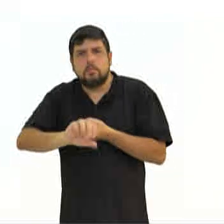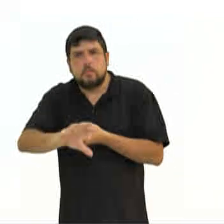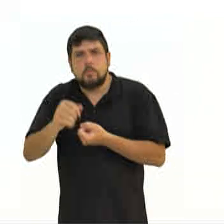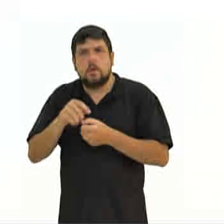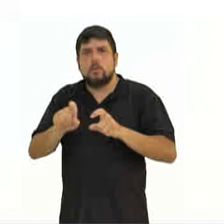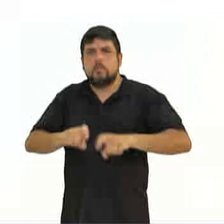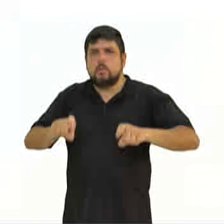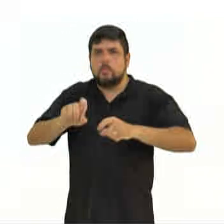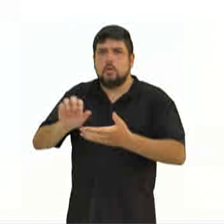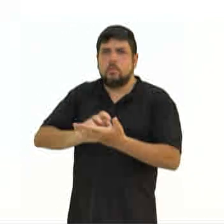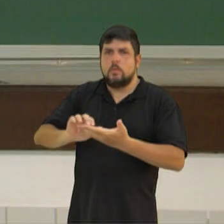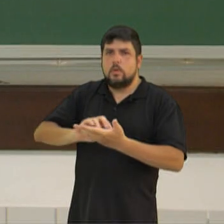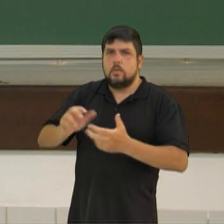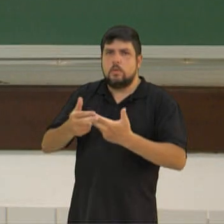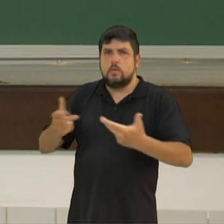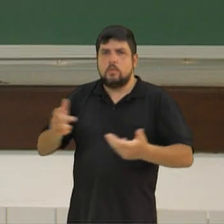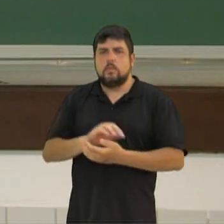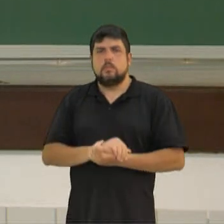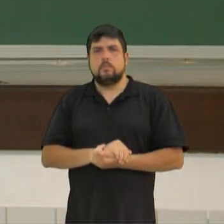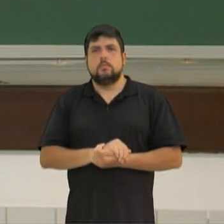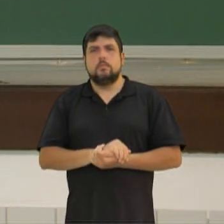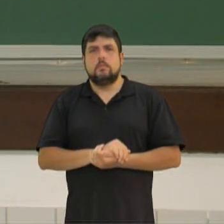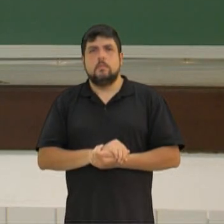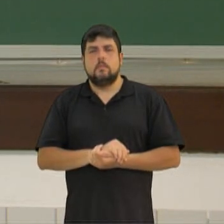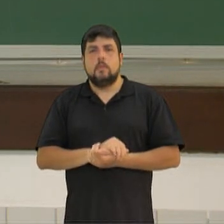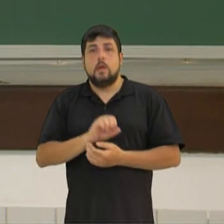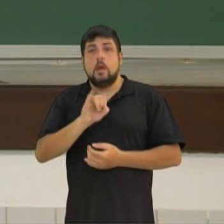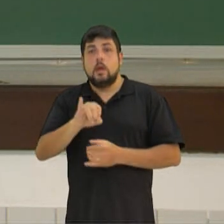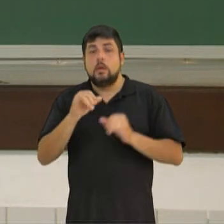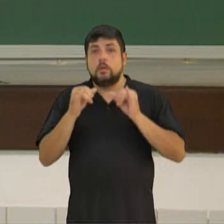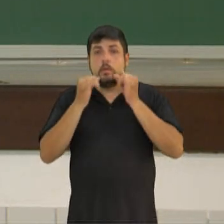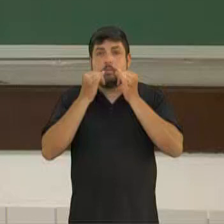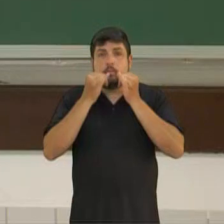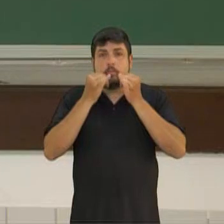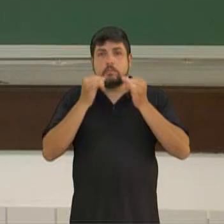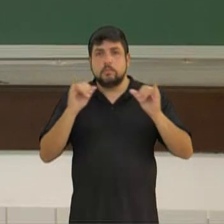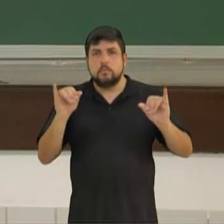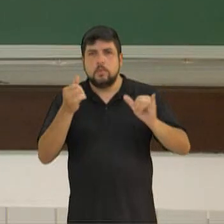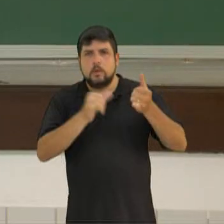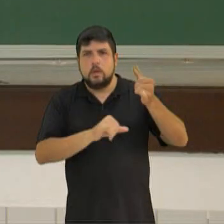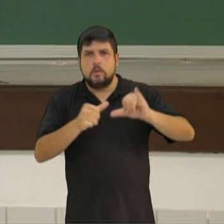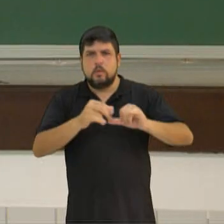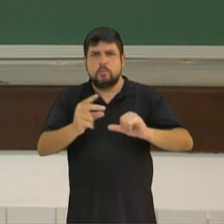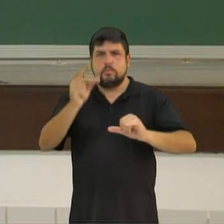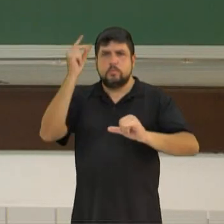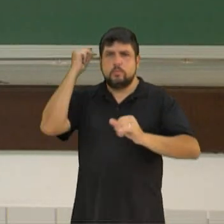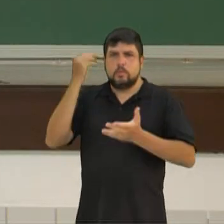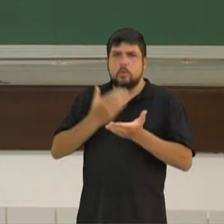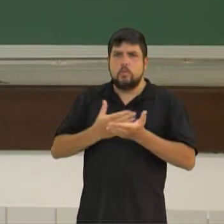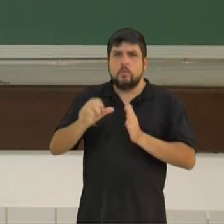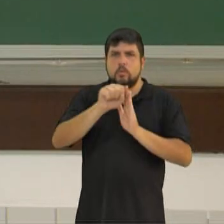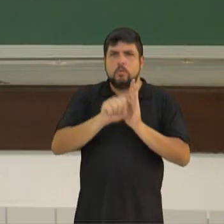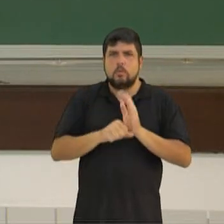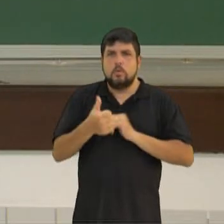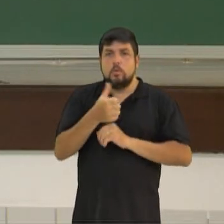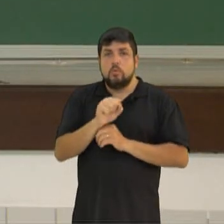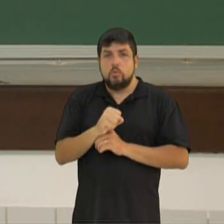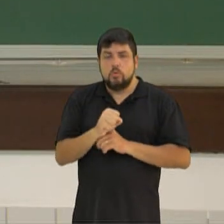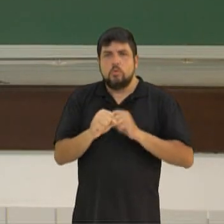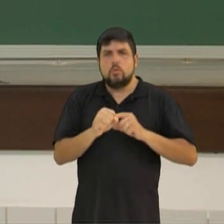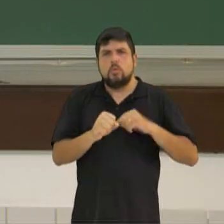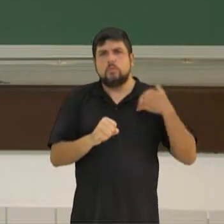e calculadoras. Claro, se não fosse a eletroquímica ter começado lá no finalzinho do século XVIII, nenhum desses